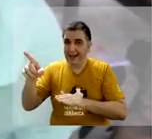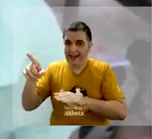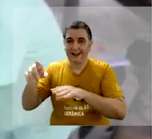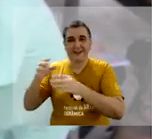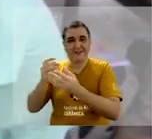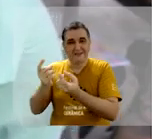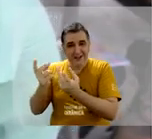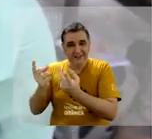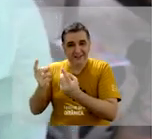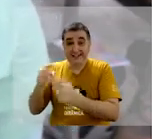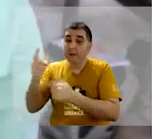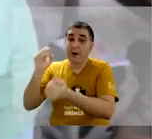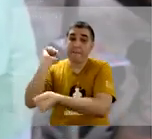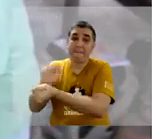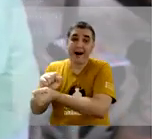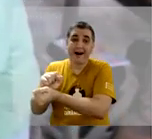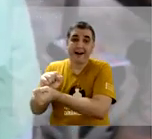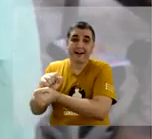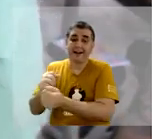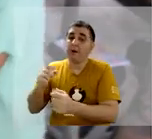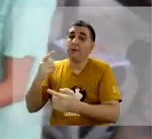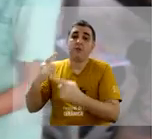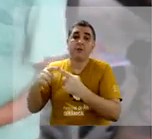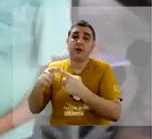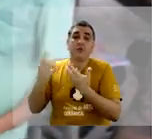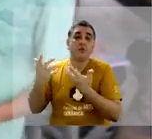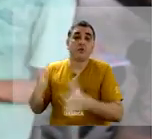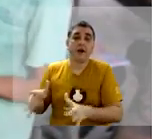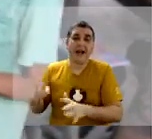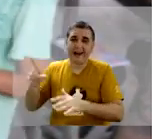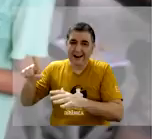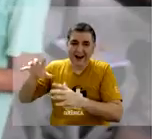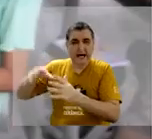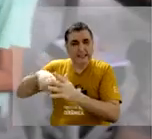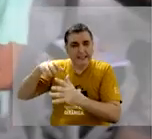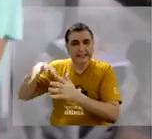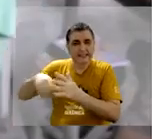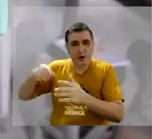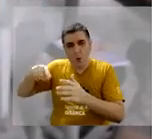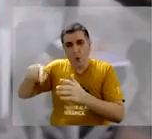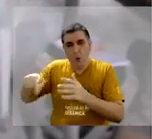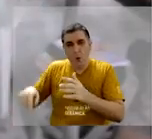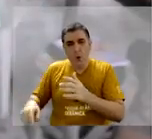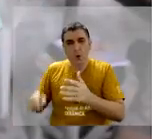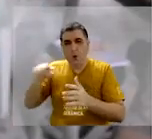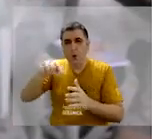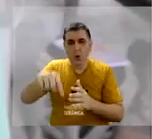aí já tem que procurar outro lugar e outro dono que queira deixar tirar.